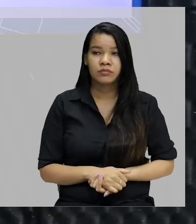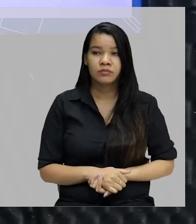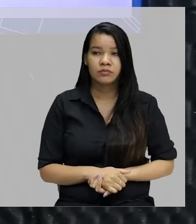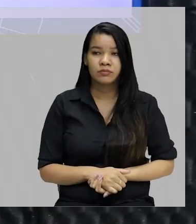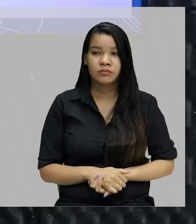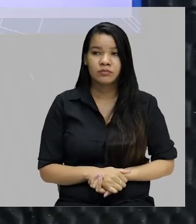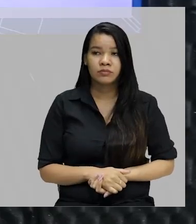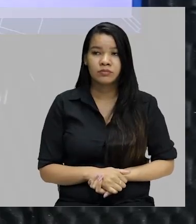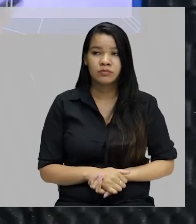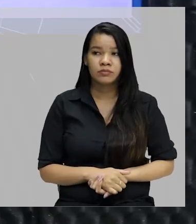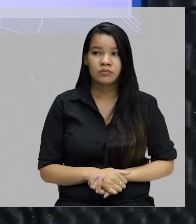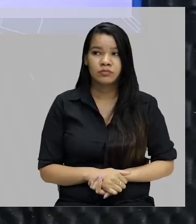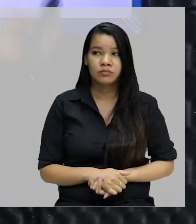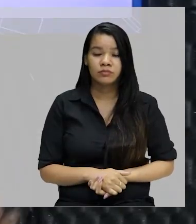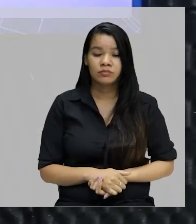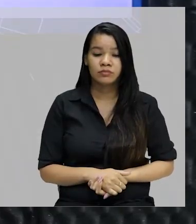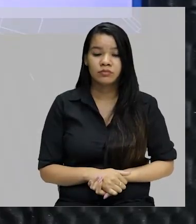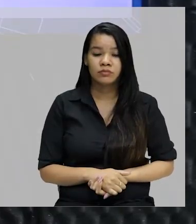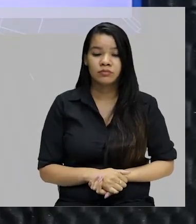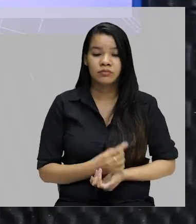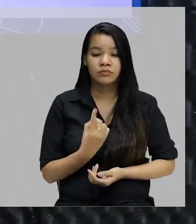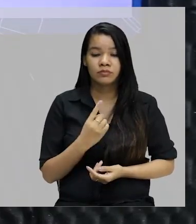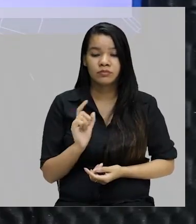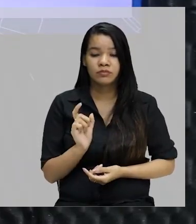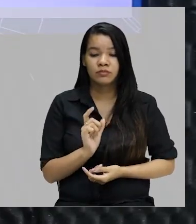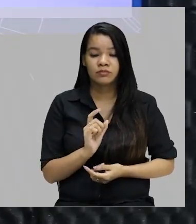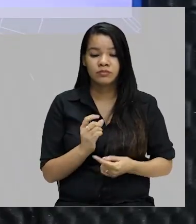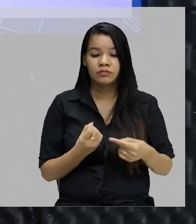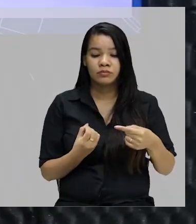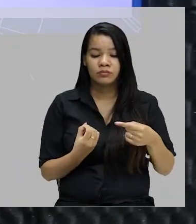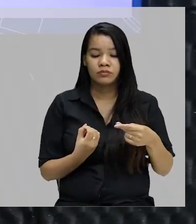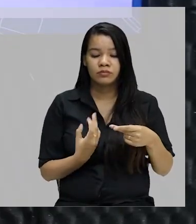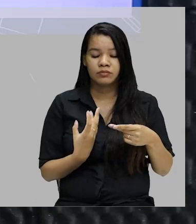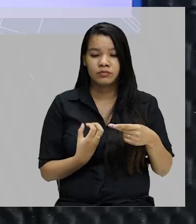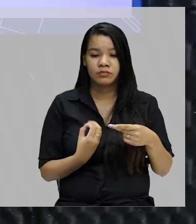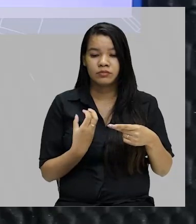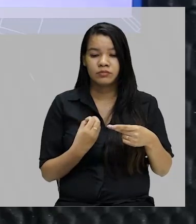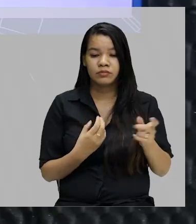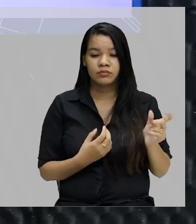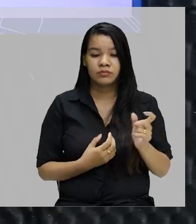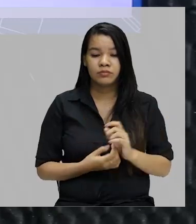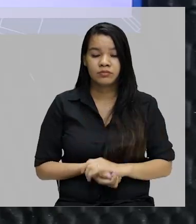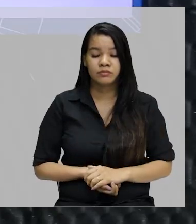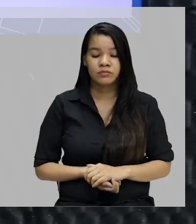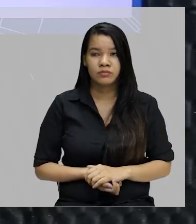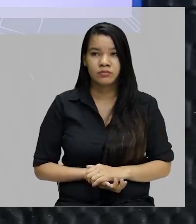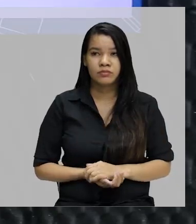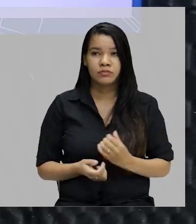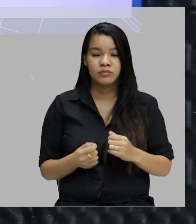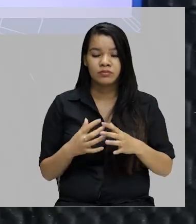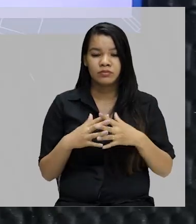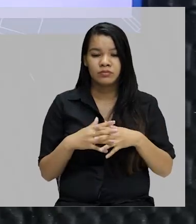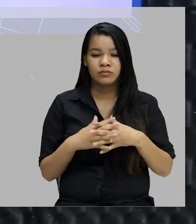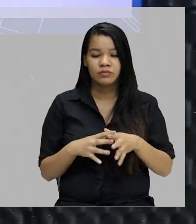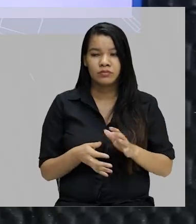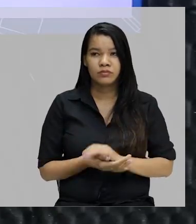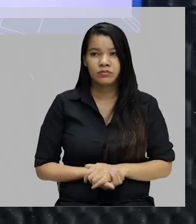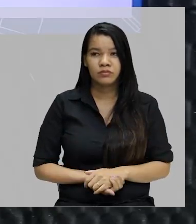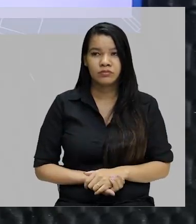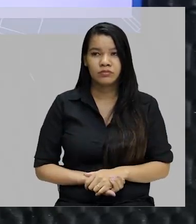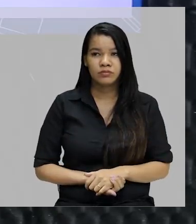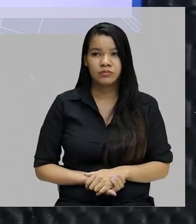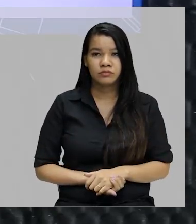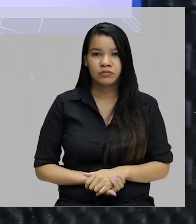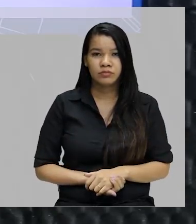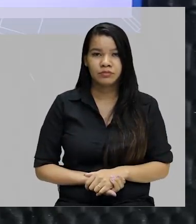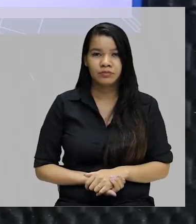Então, o fato de ter uma palavra aqui no plural pode fazer com que haja uma confusão na hora dessa concordância. O valor das mensalidades de todos os